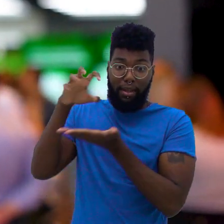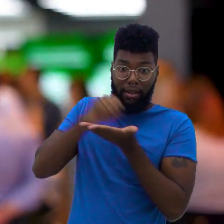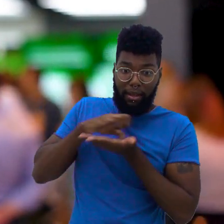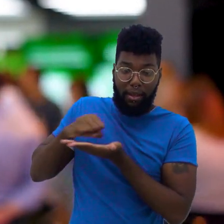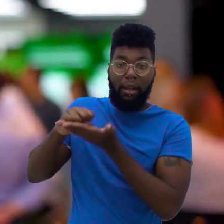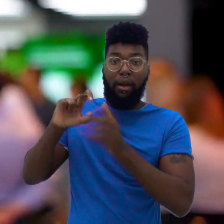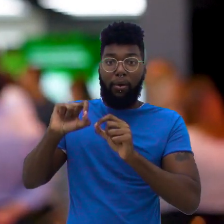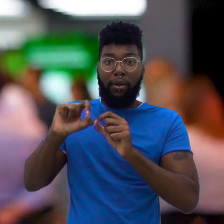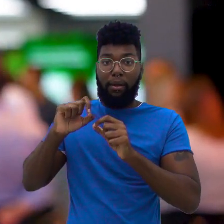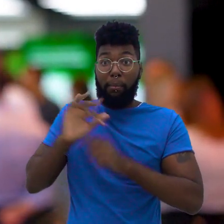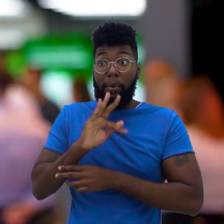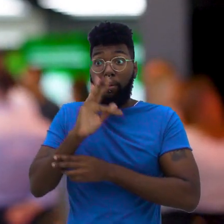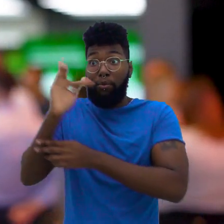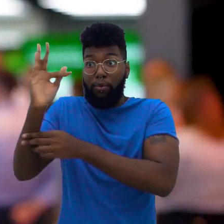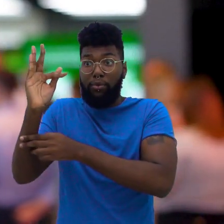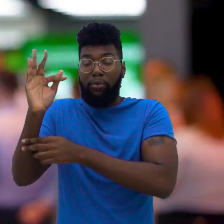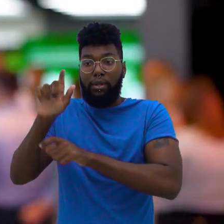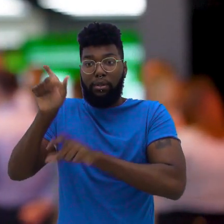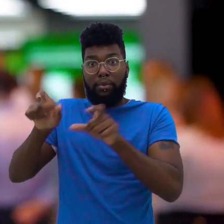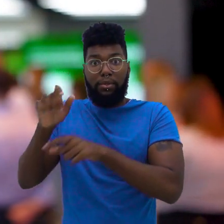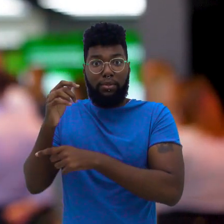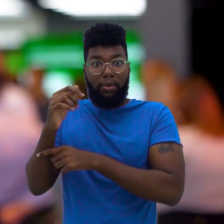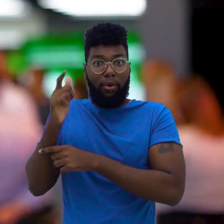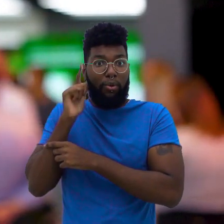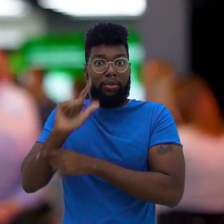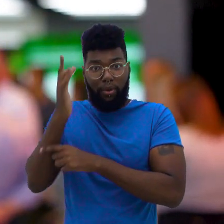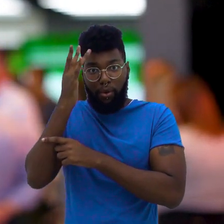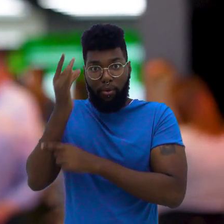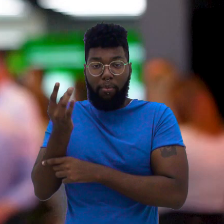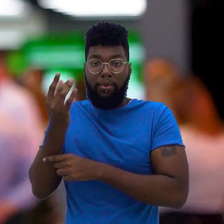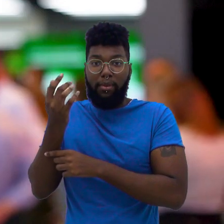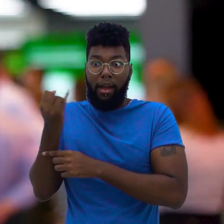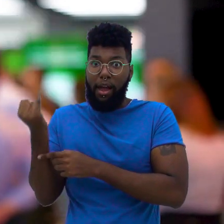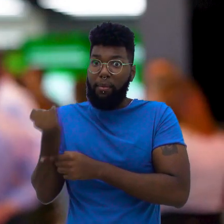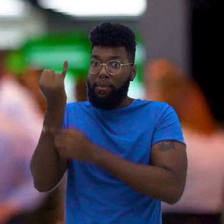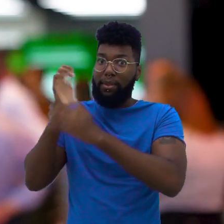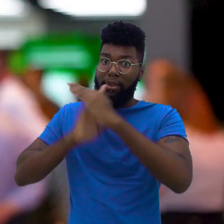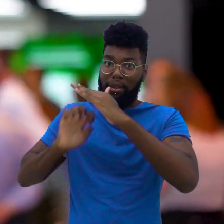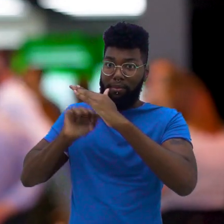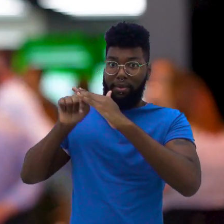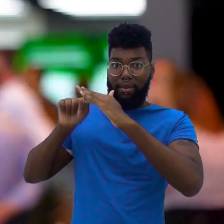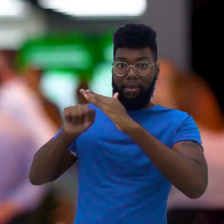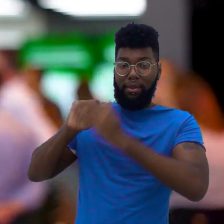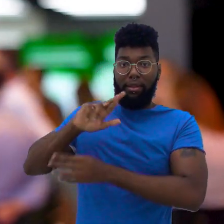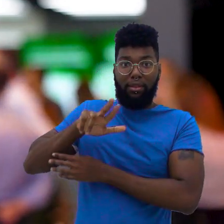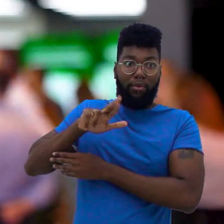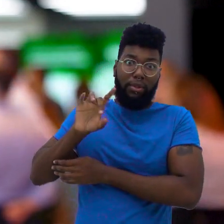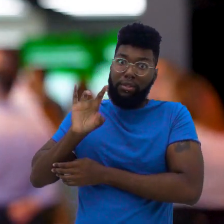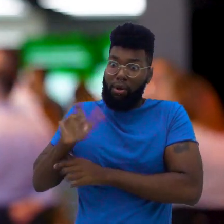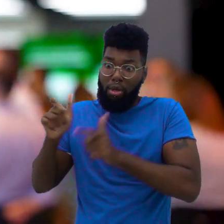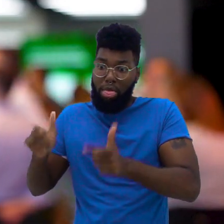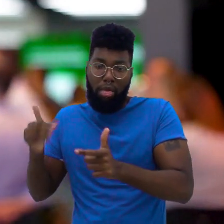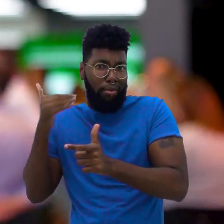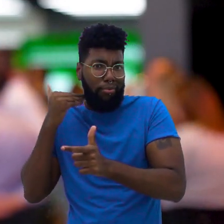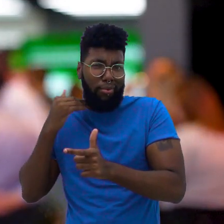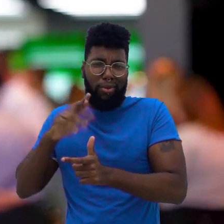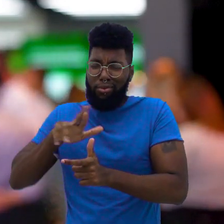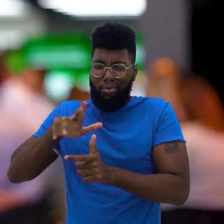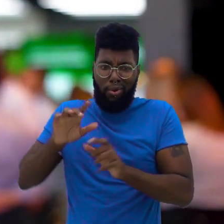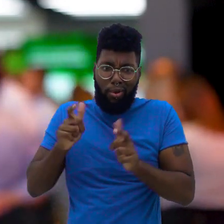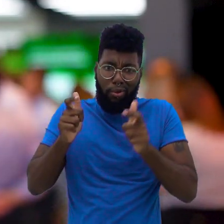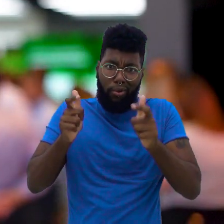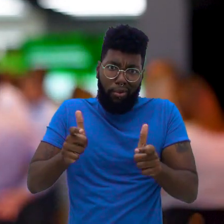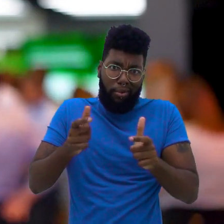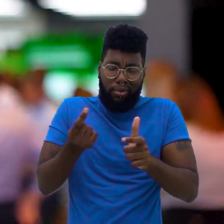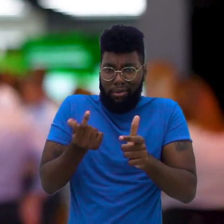história e deixar registrada para que a atual geração e as futuras gerações pudessem entender a relevância dessa cooperativa, que não é